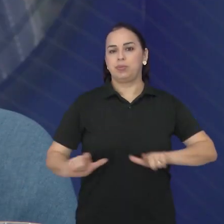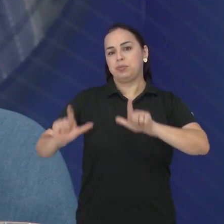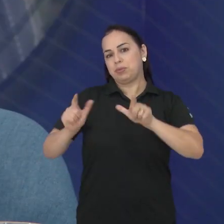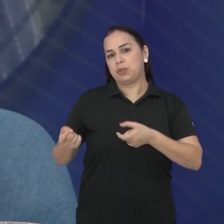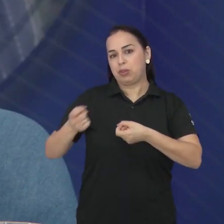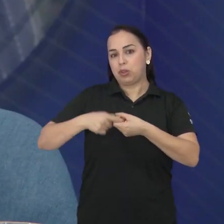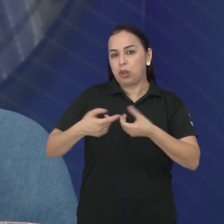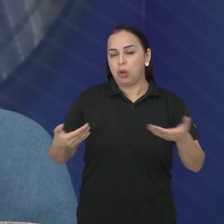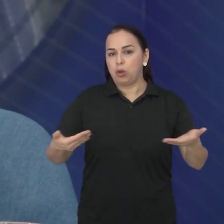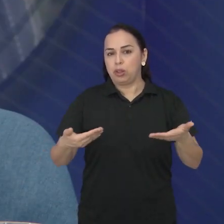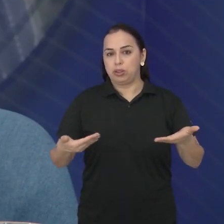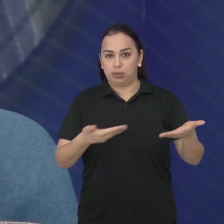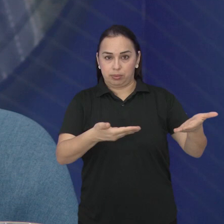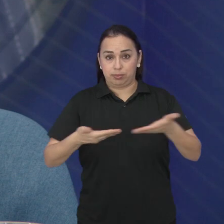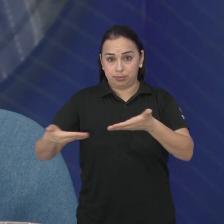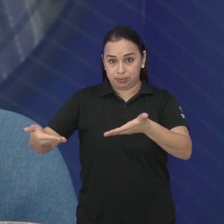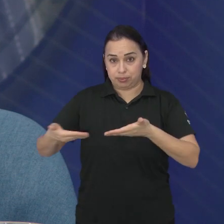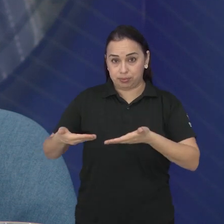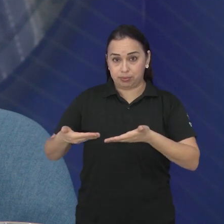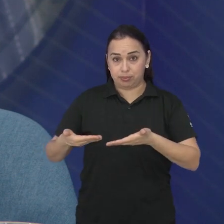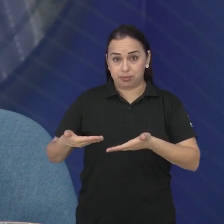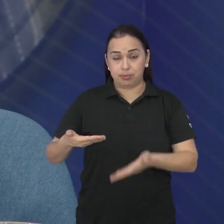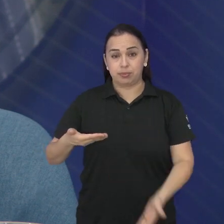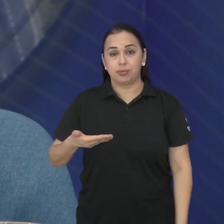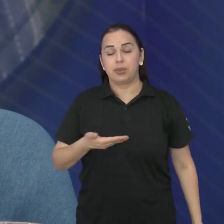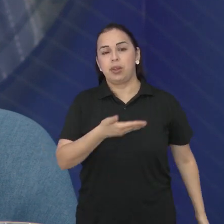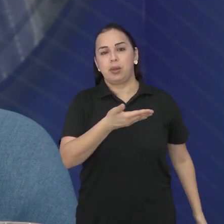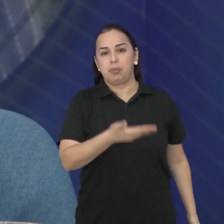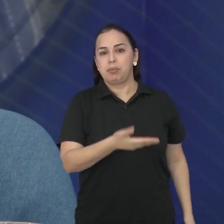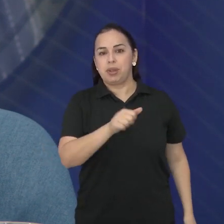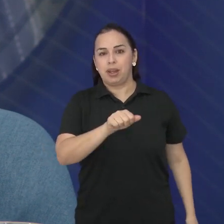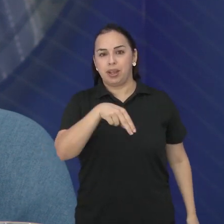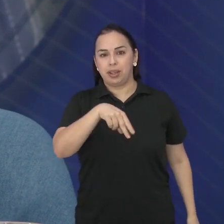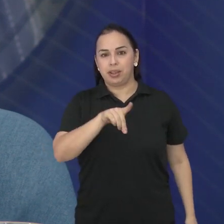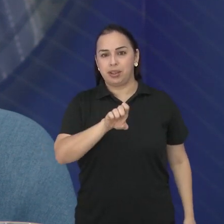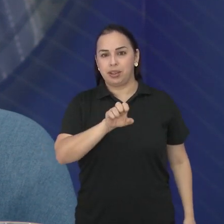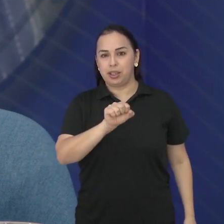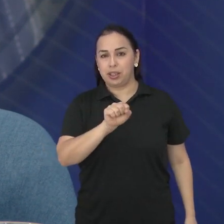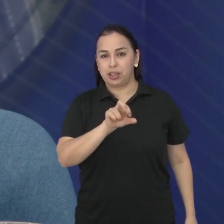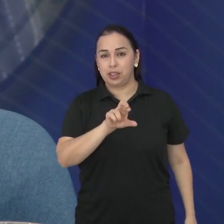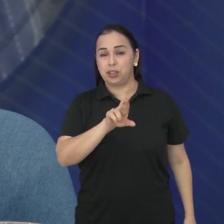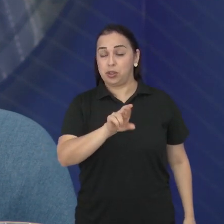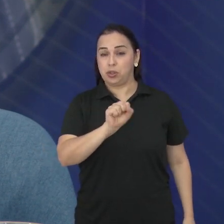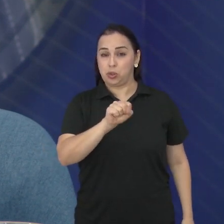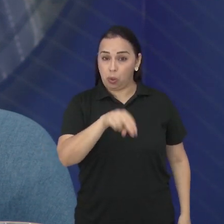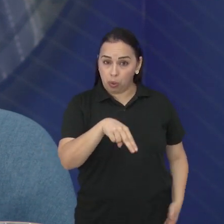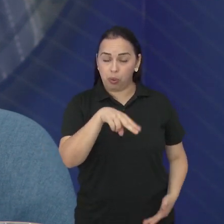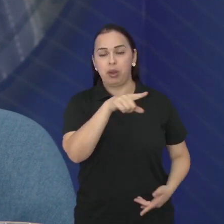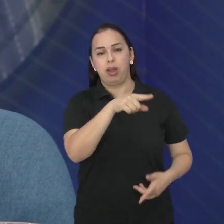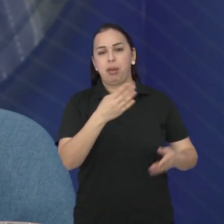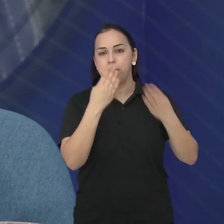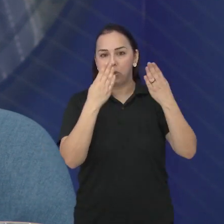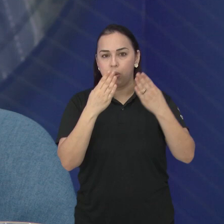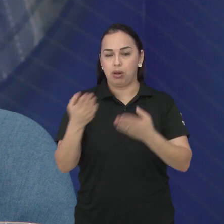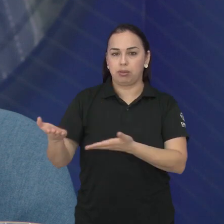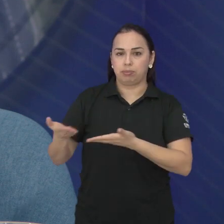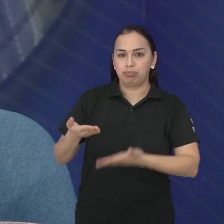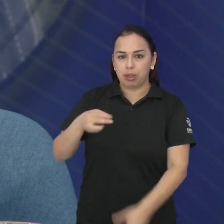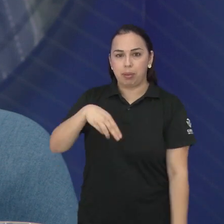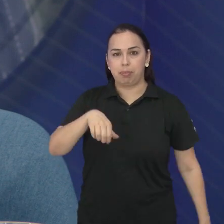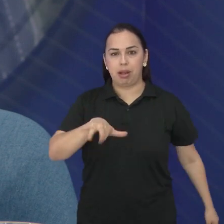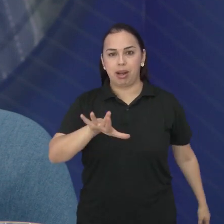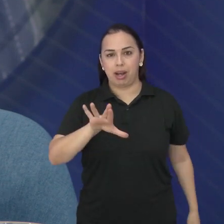De volta, e hoje eu estou recebendo o psicólogo Anderson Moisés e também o assistente social Marcos Valdir para a gente falar sobre